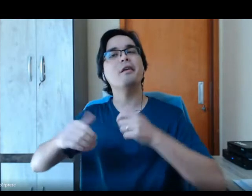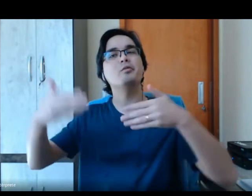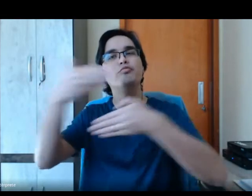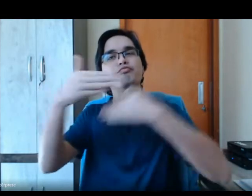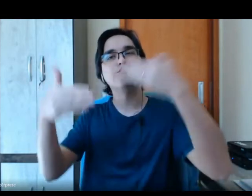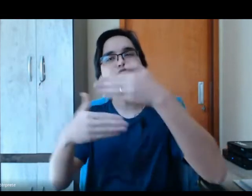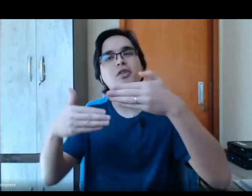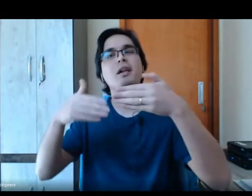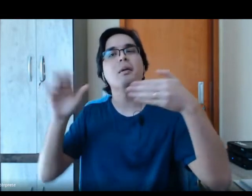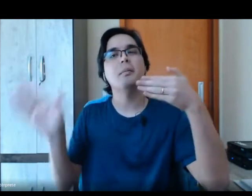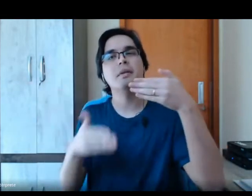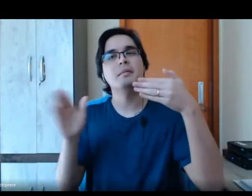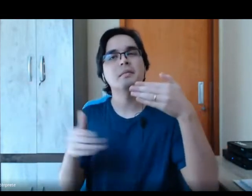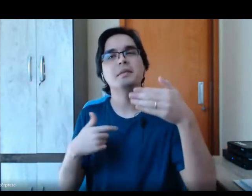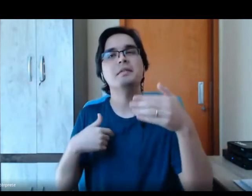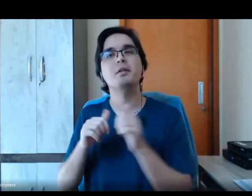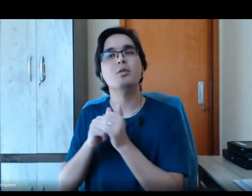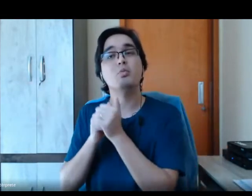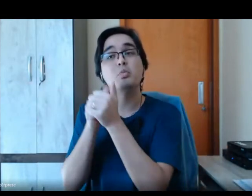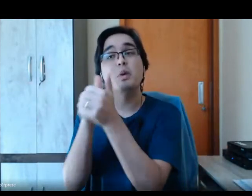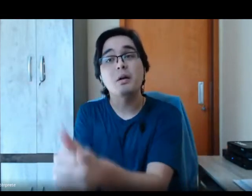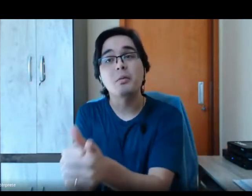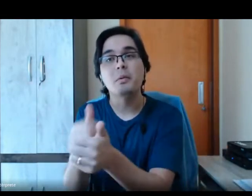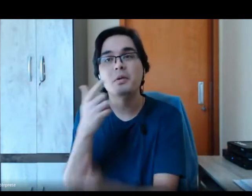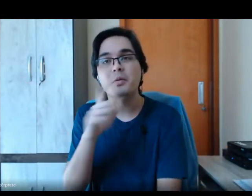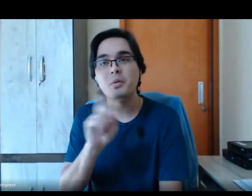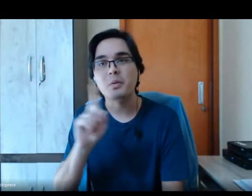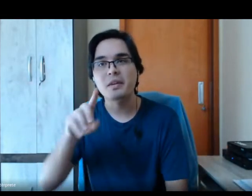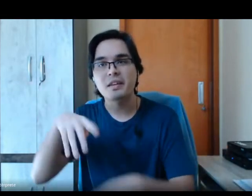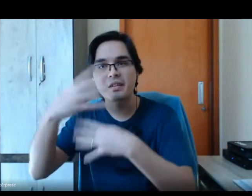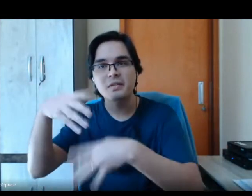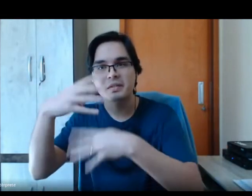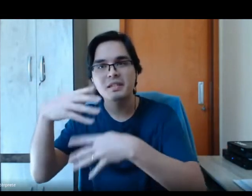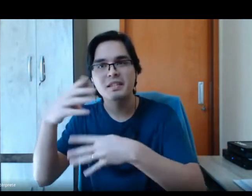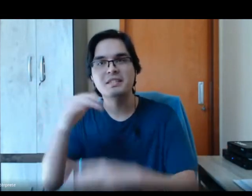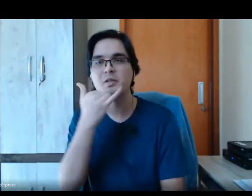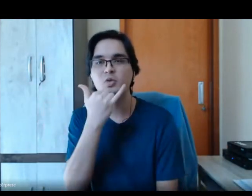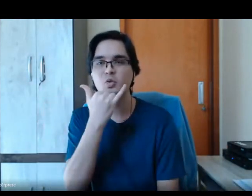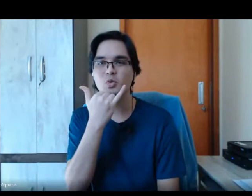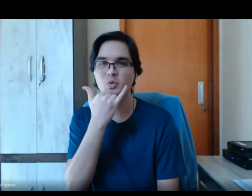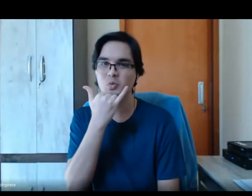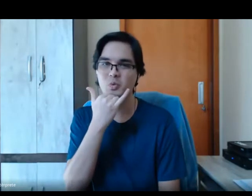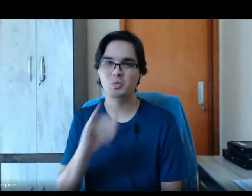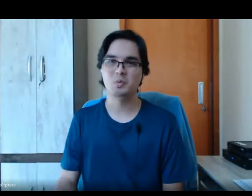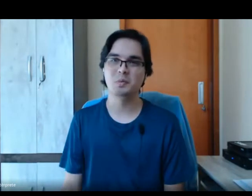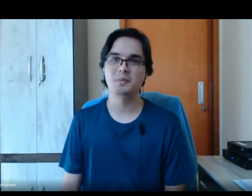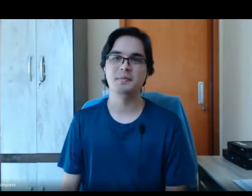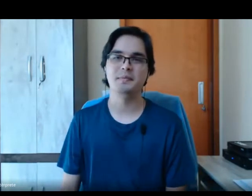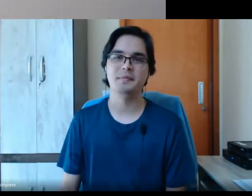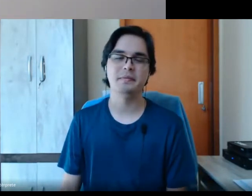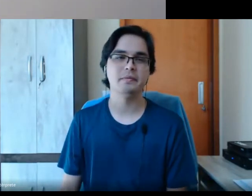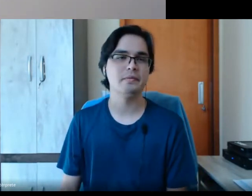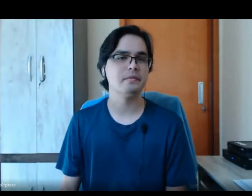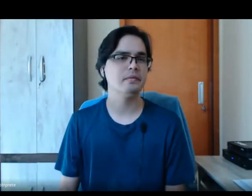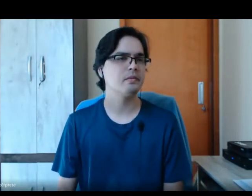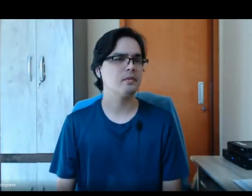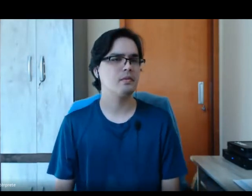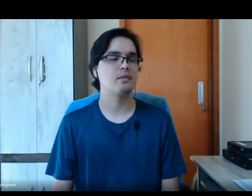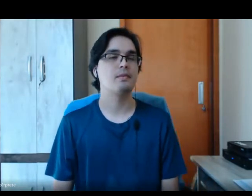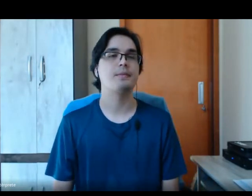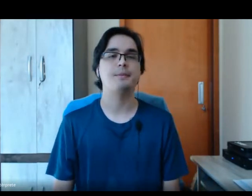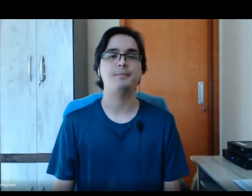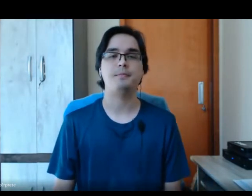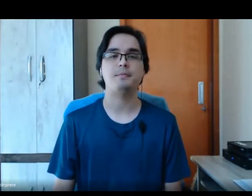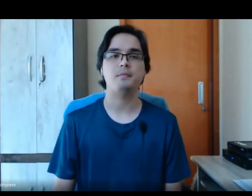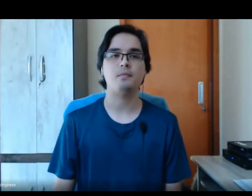professor Osmar perguntou o tempo recomendado para cada encontro, mas eu não sei se ele vai querer falar. Depois, a